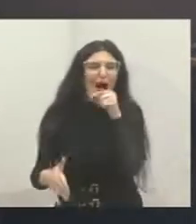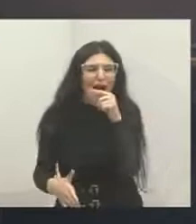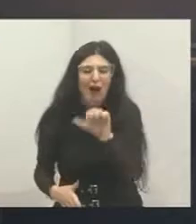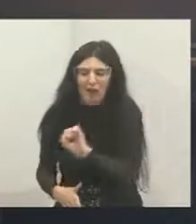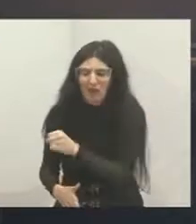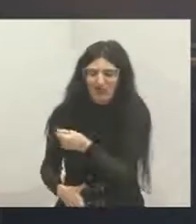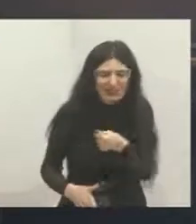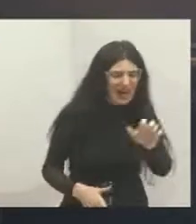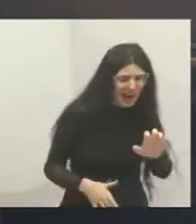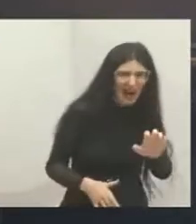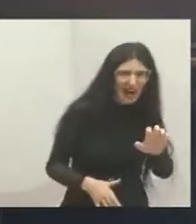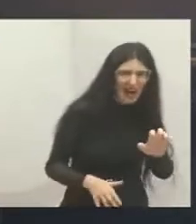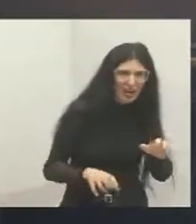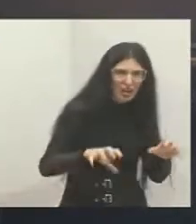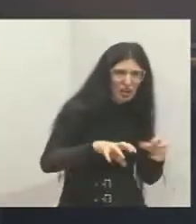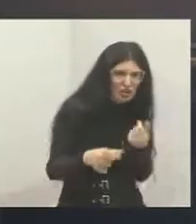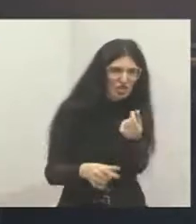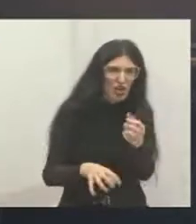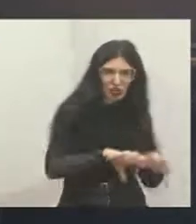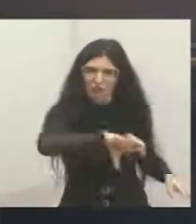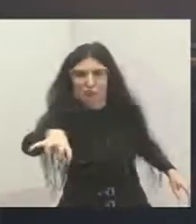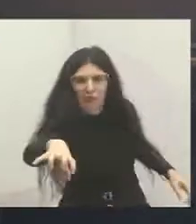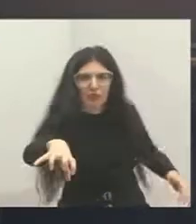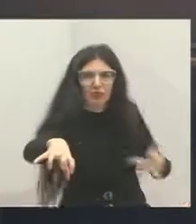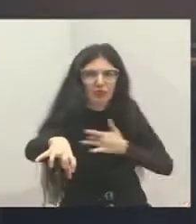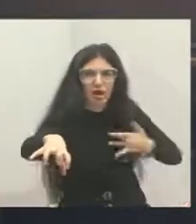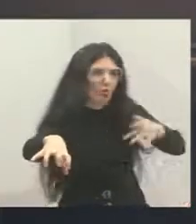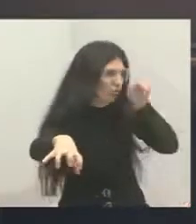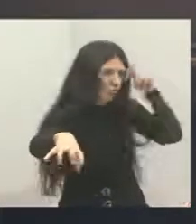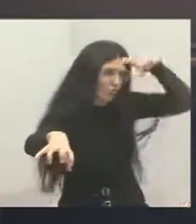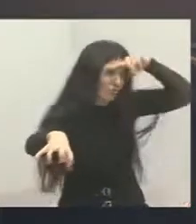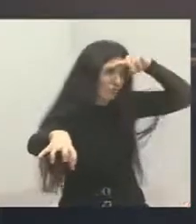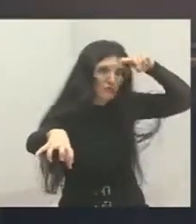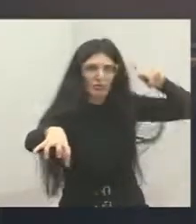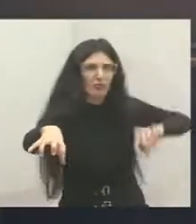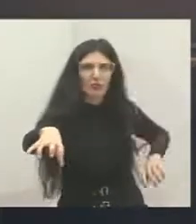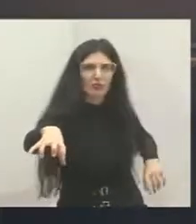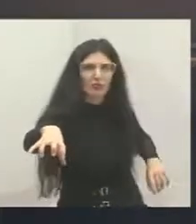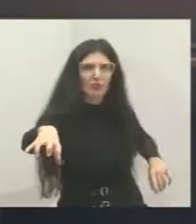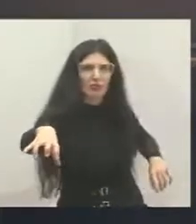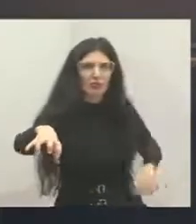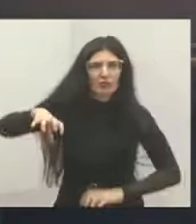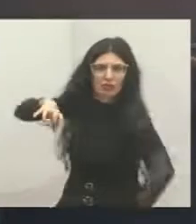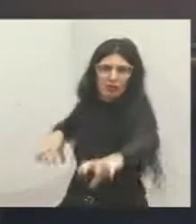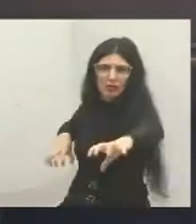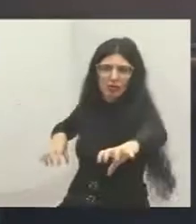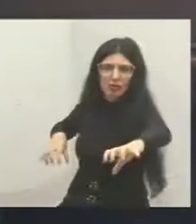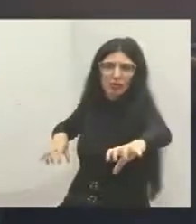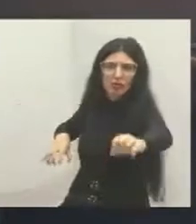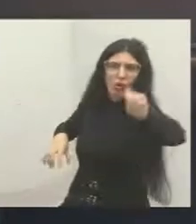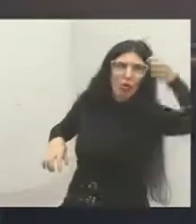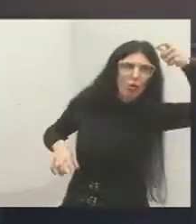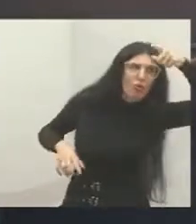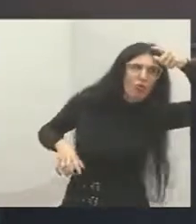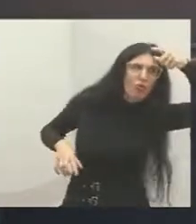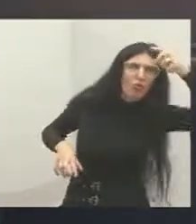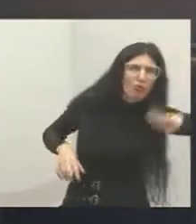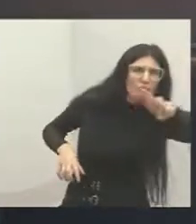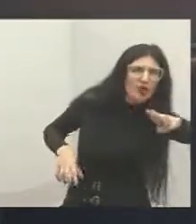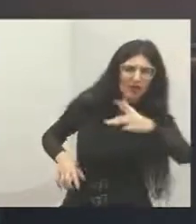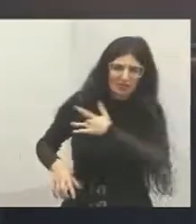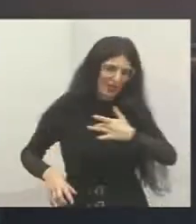posso pegar o dinheiro das fundações para jogar na saúde. Então, não é